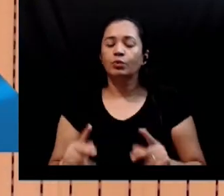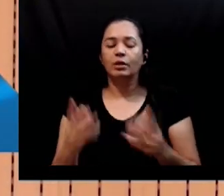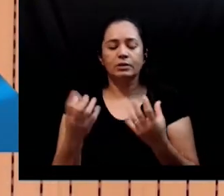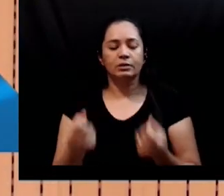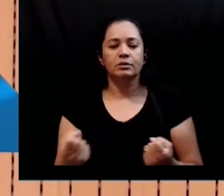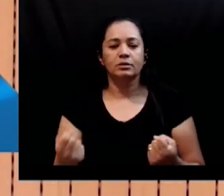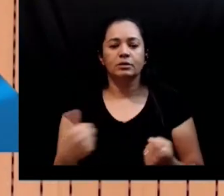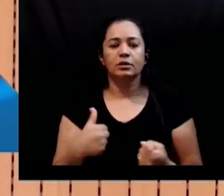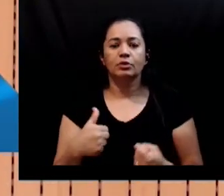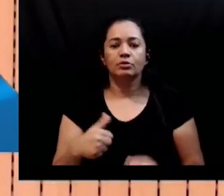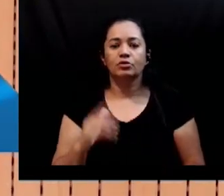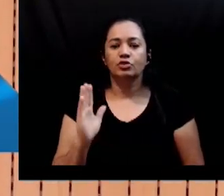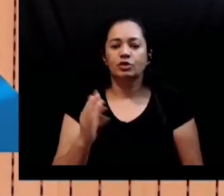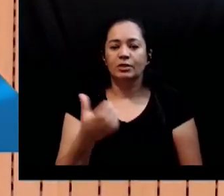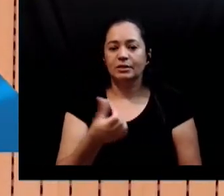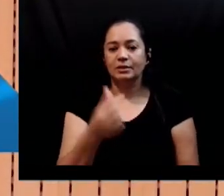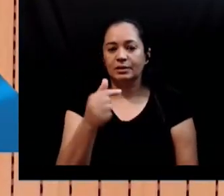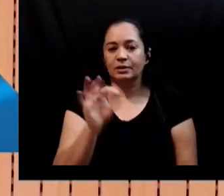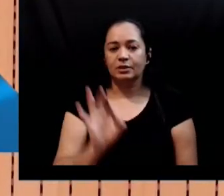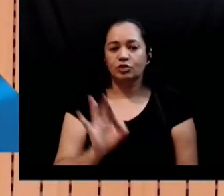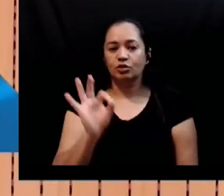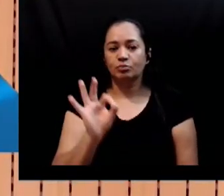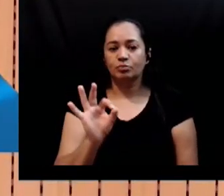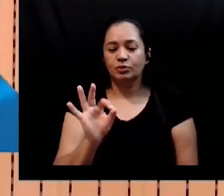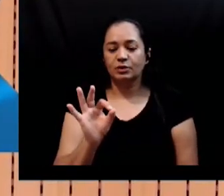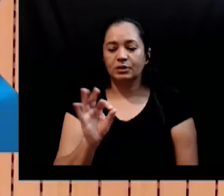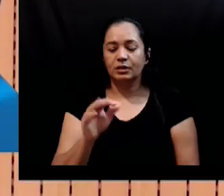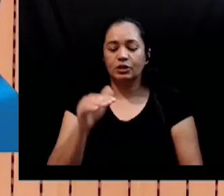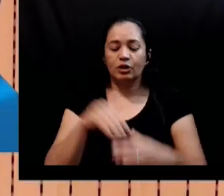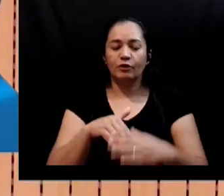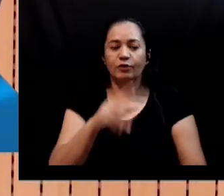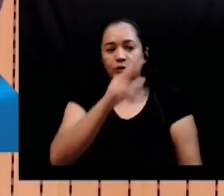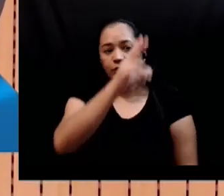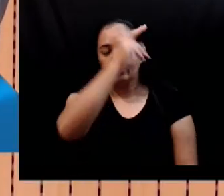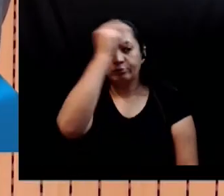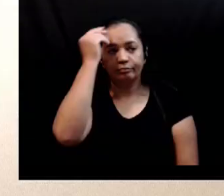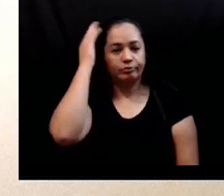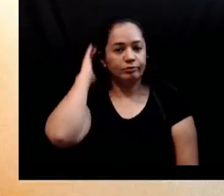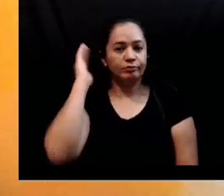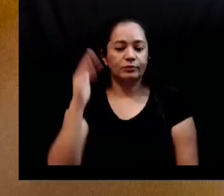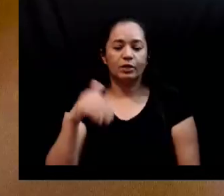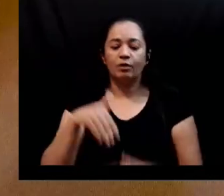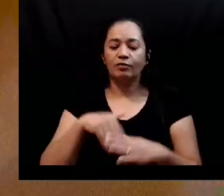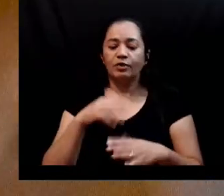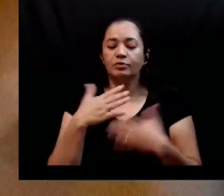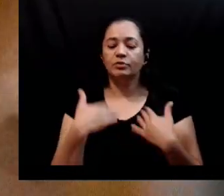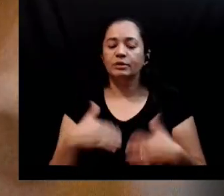67% da população que votou no Dário no primeiro turno, então voto tranquilamente aqui favorável.